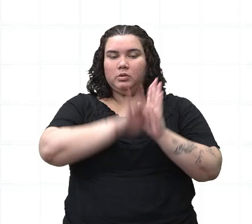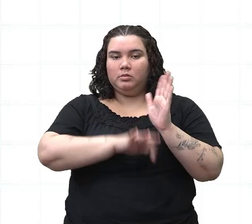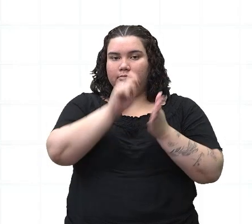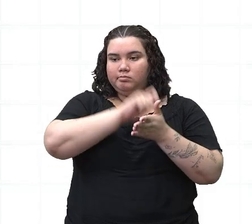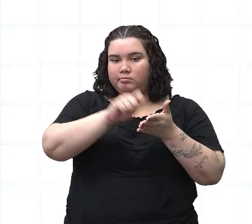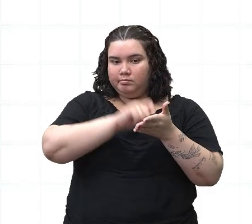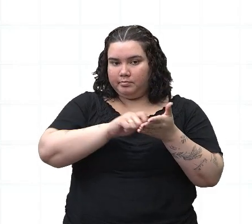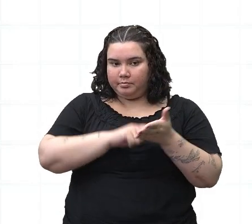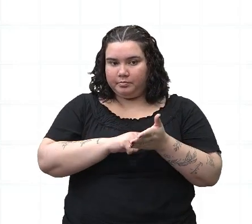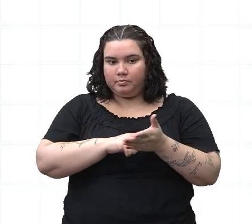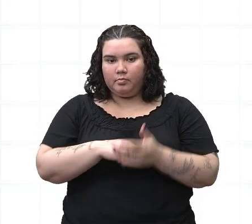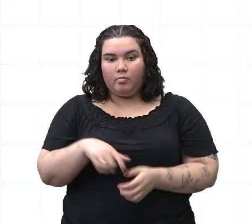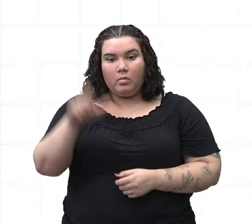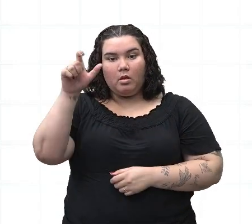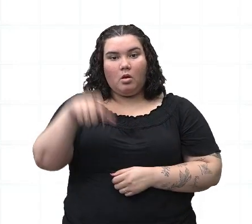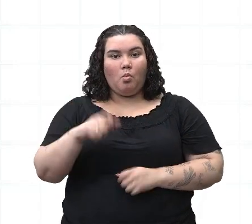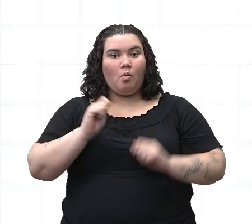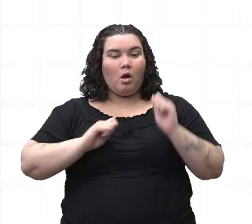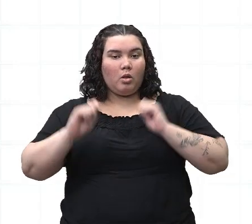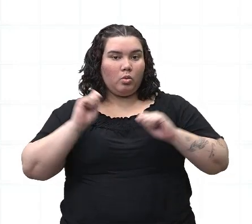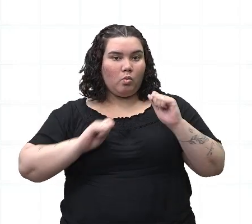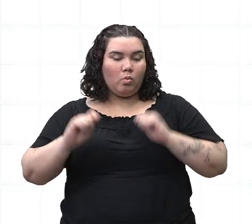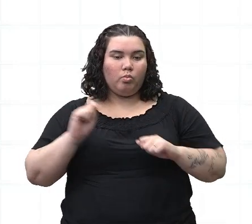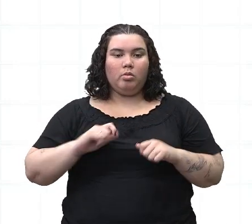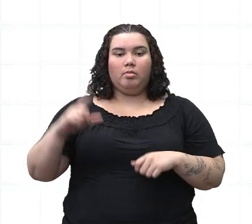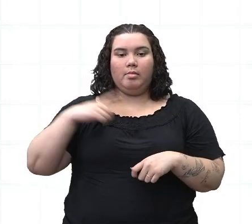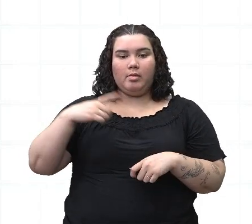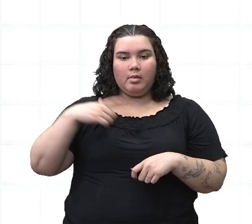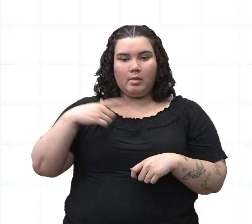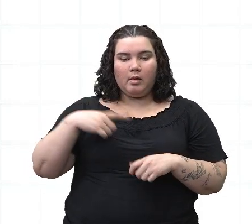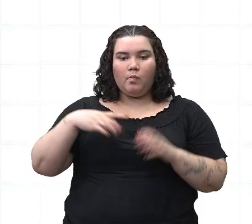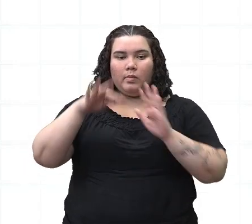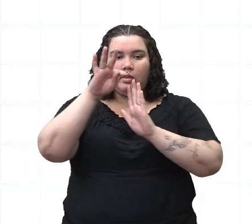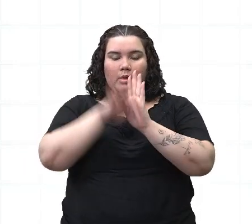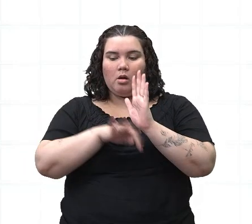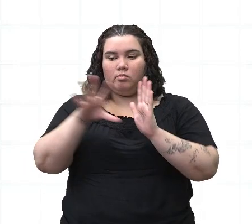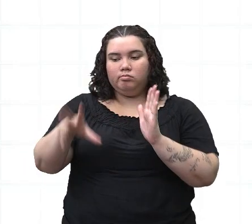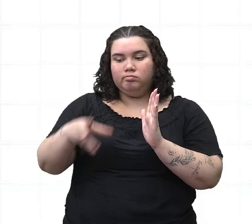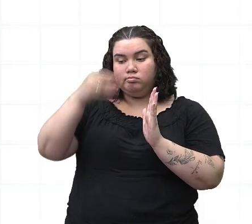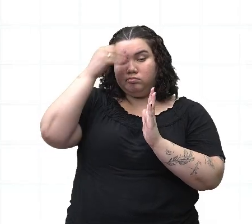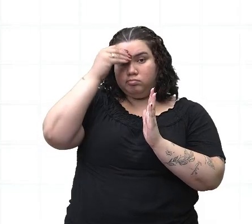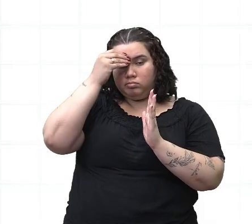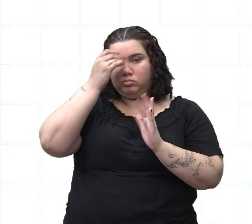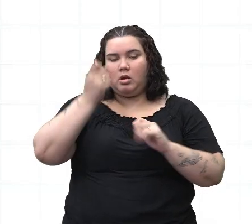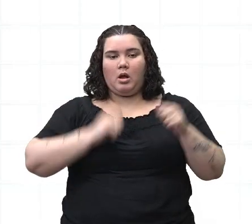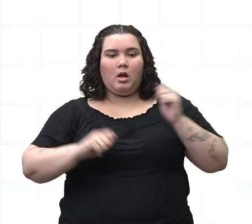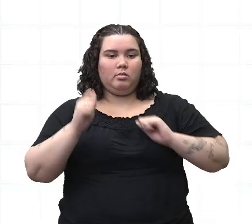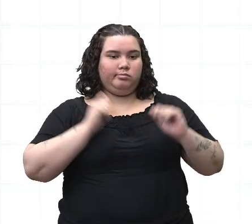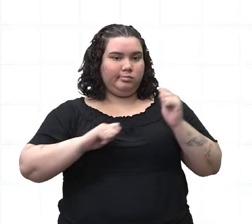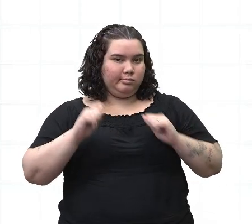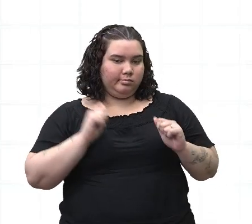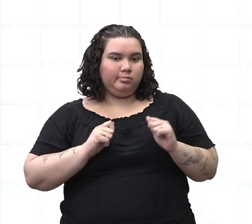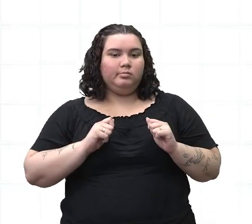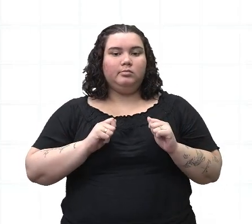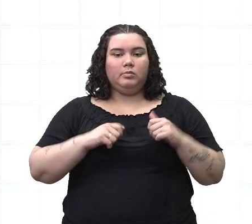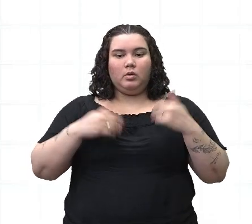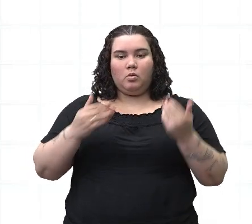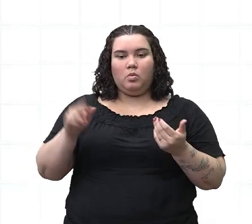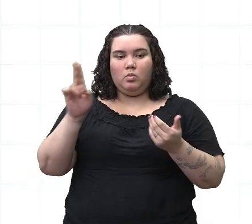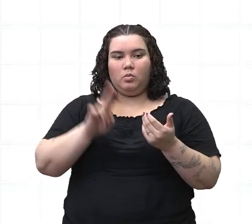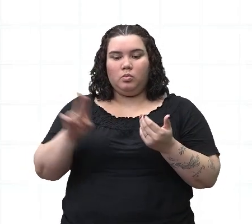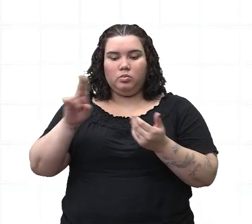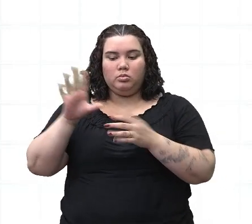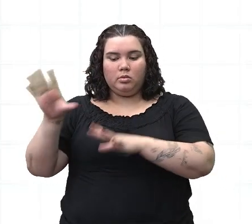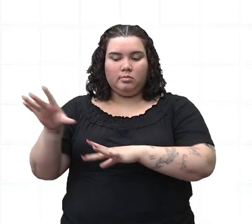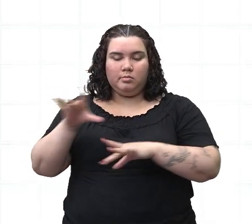o ator? O ator é aquele que materializa o texto através da ação, emprestando ao